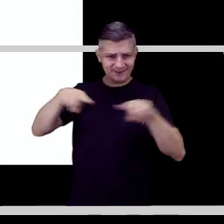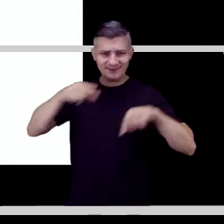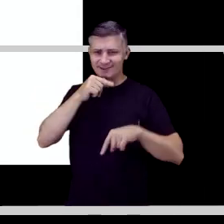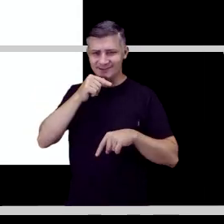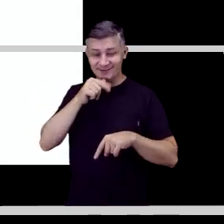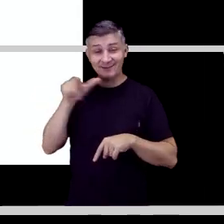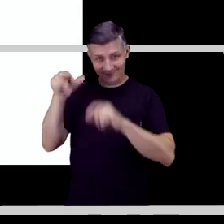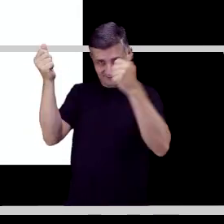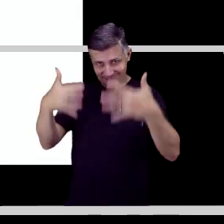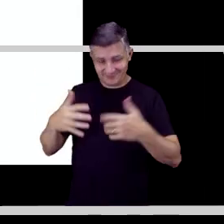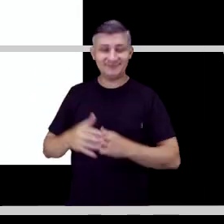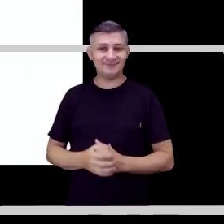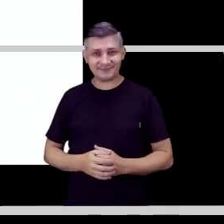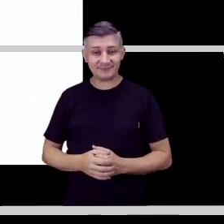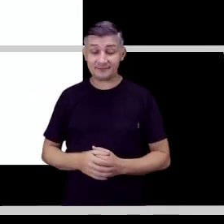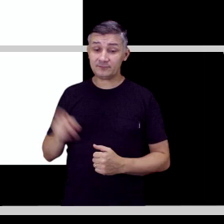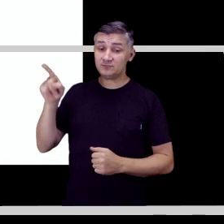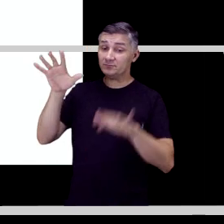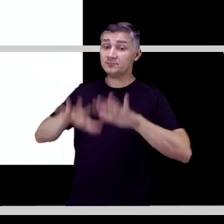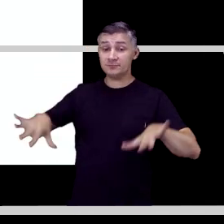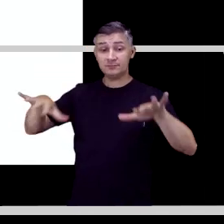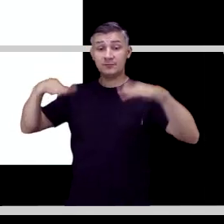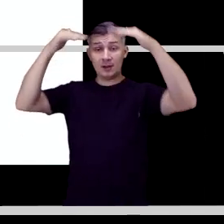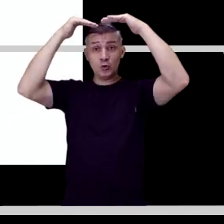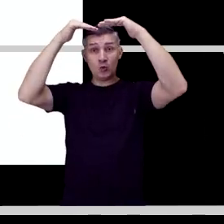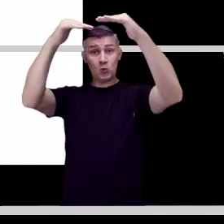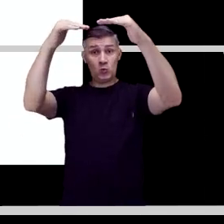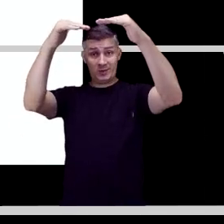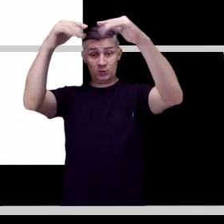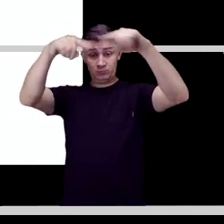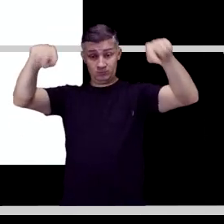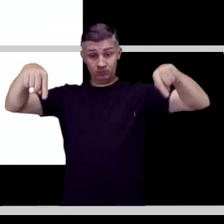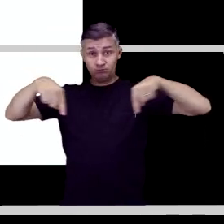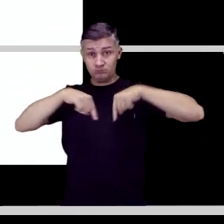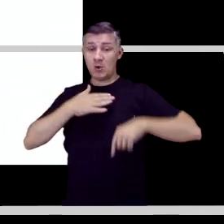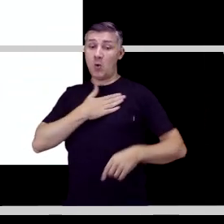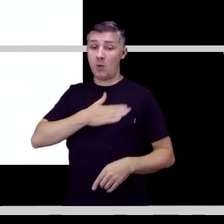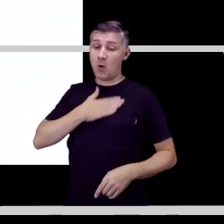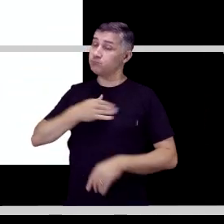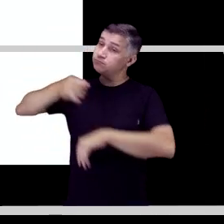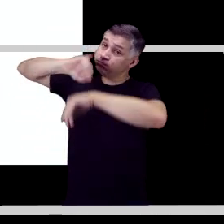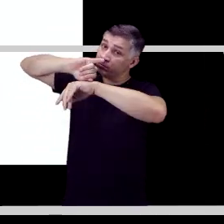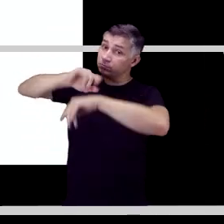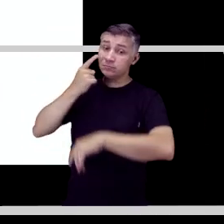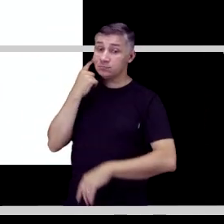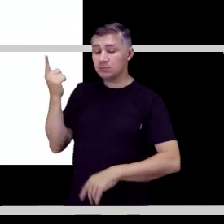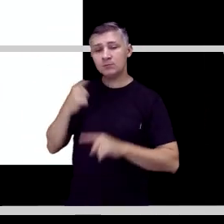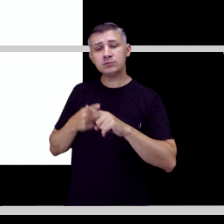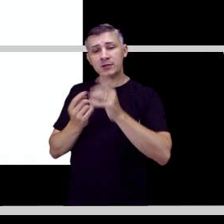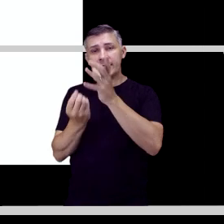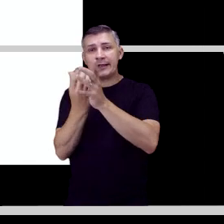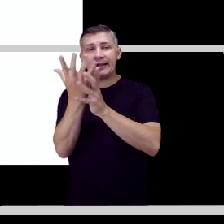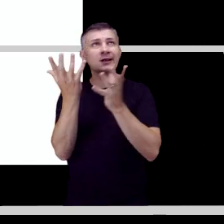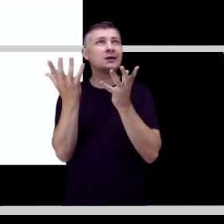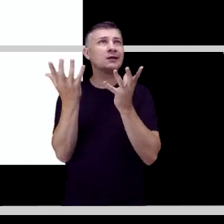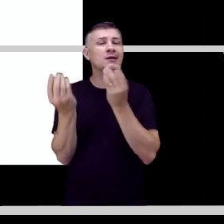até a piscina, como eu havia comentado, e a planta de cobertura, que é uma das que eu mais gosto, por